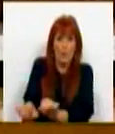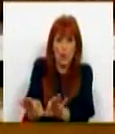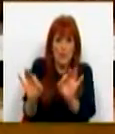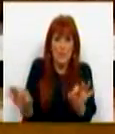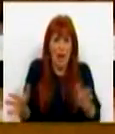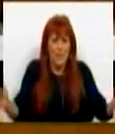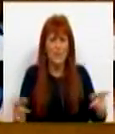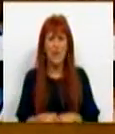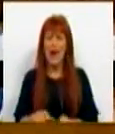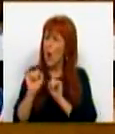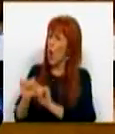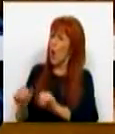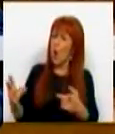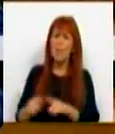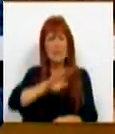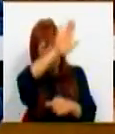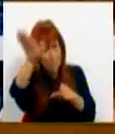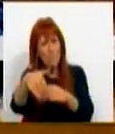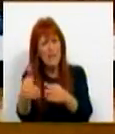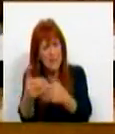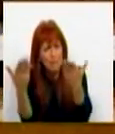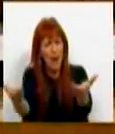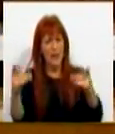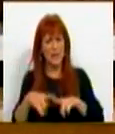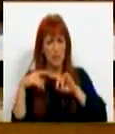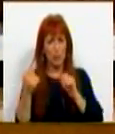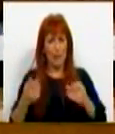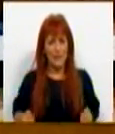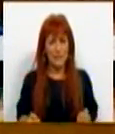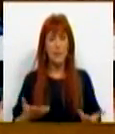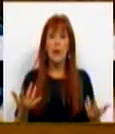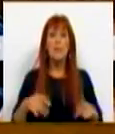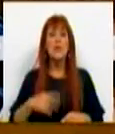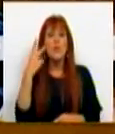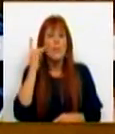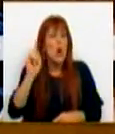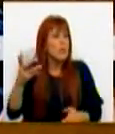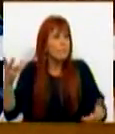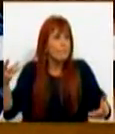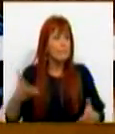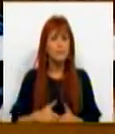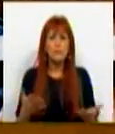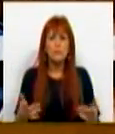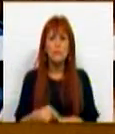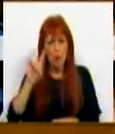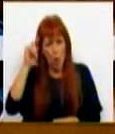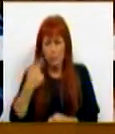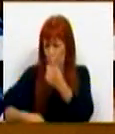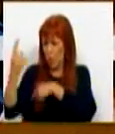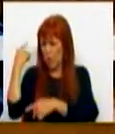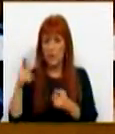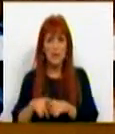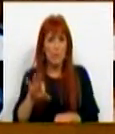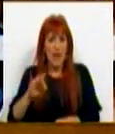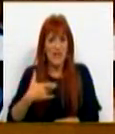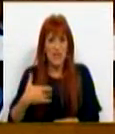oposições, é que a oposição participasse neste debate. Mas o que vemos é que, e que soubemos ontem,